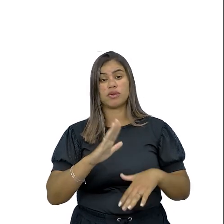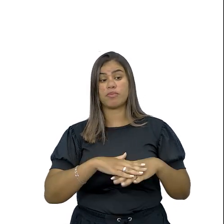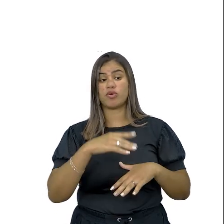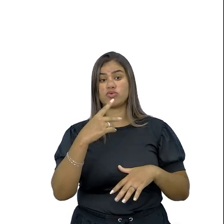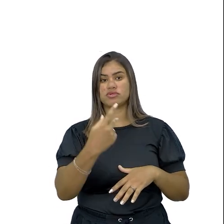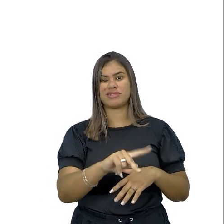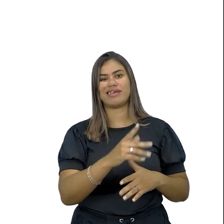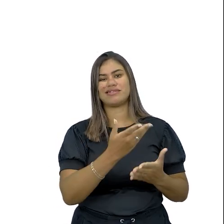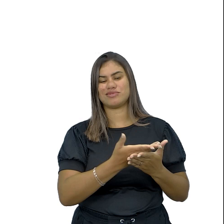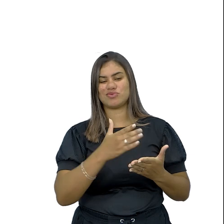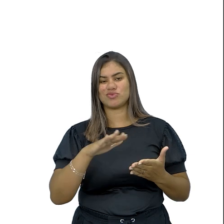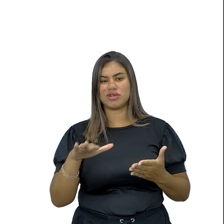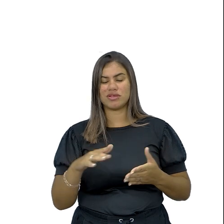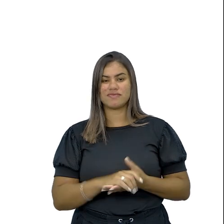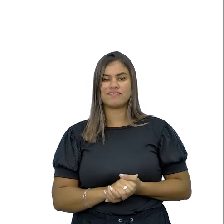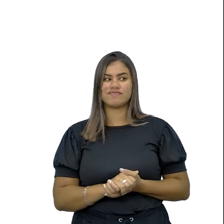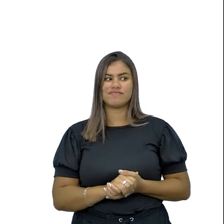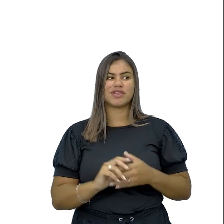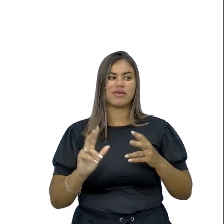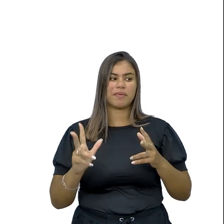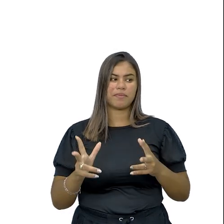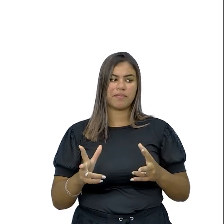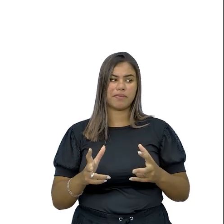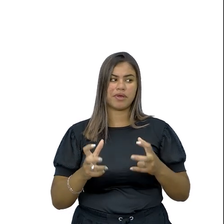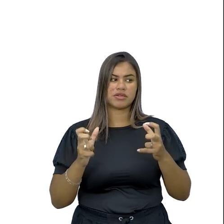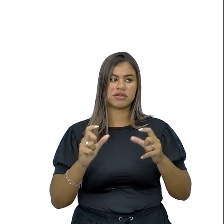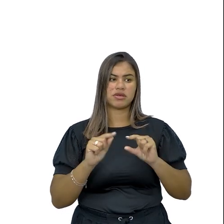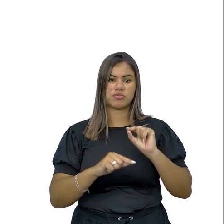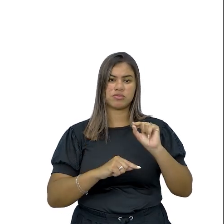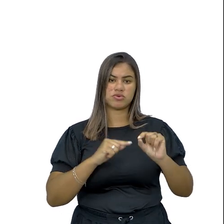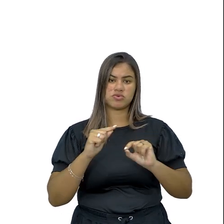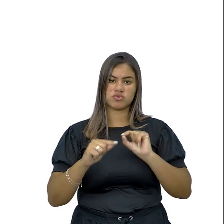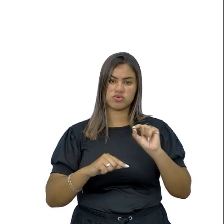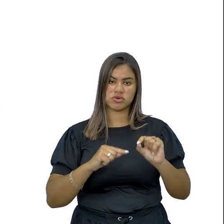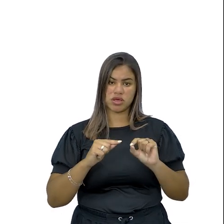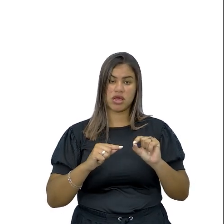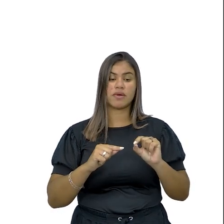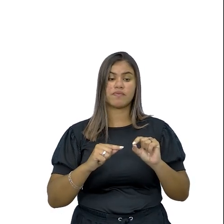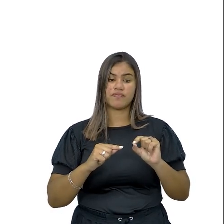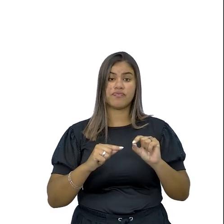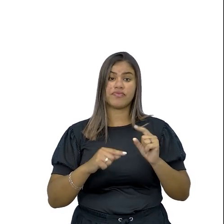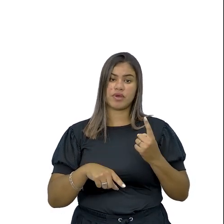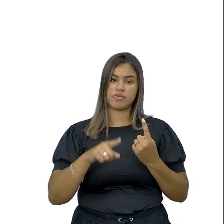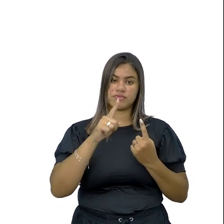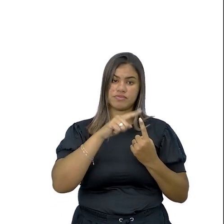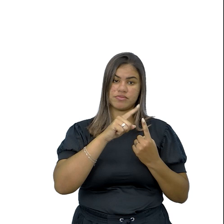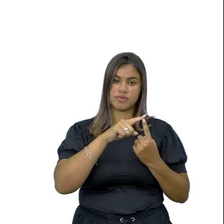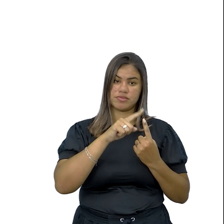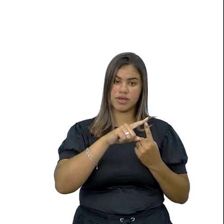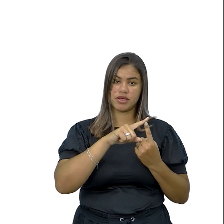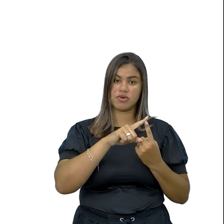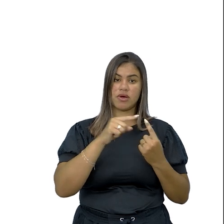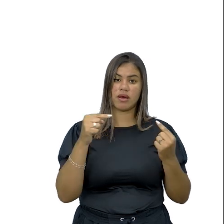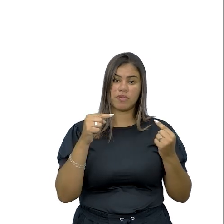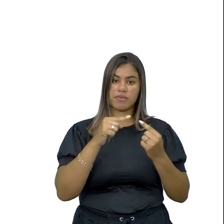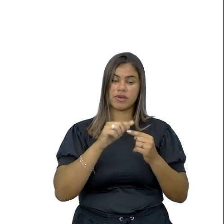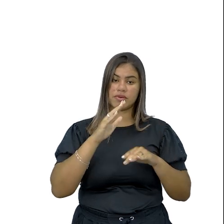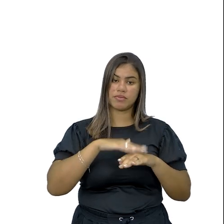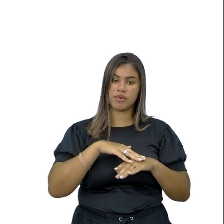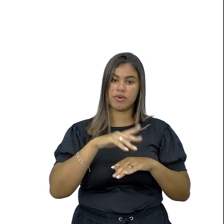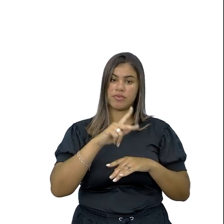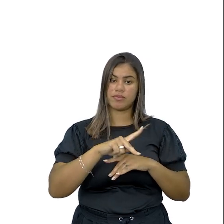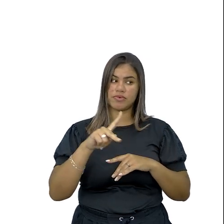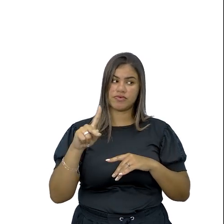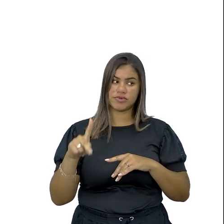estudantes. Percebe que na confirmação, grosso modo, boa parte do direcionamento ficava 100% na mão do